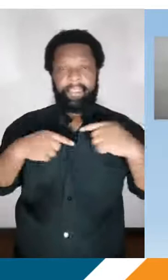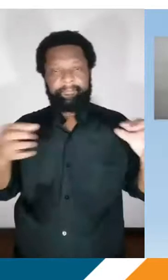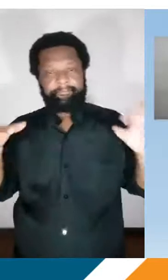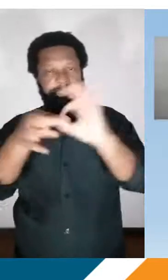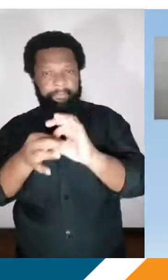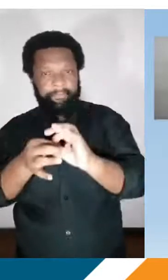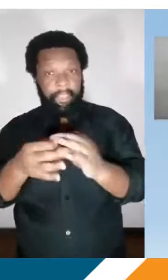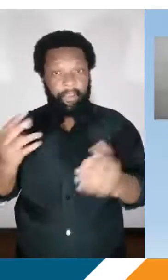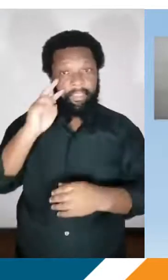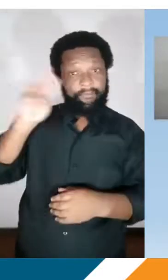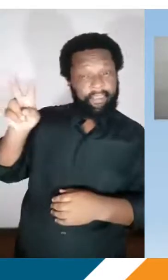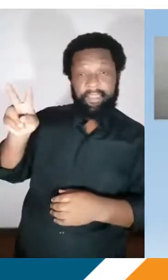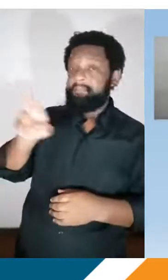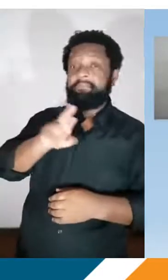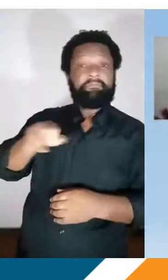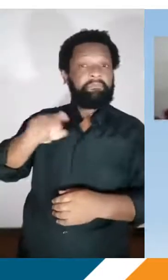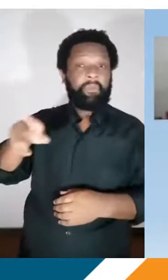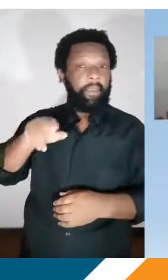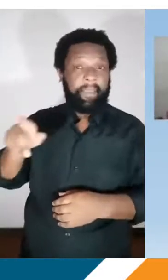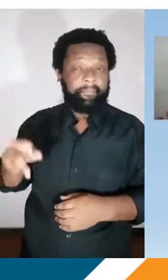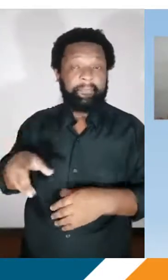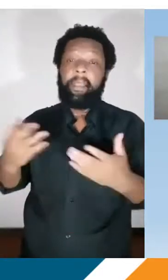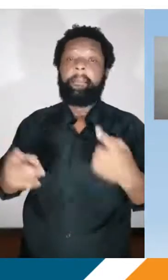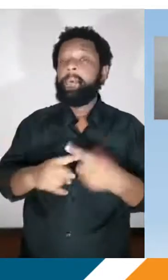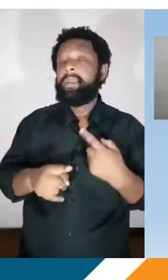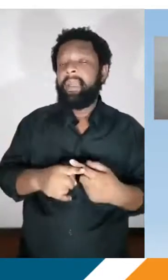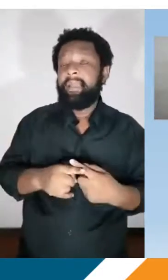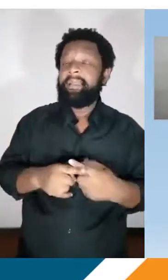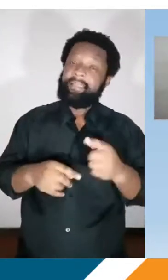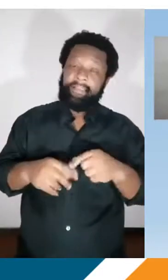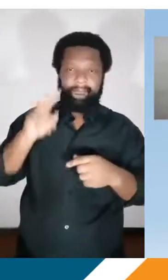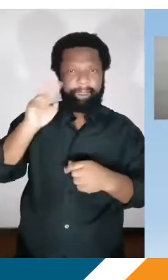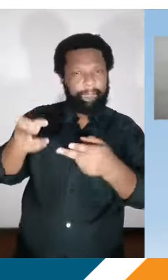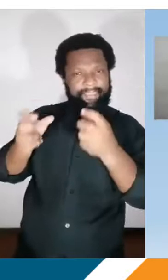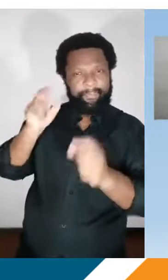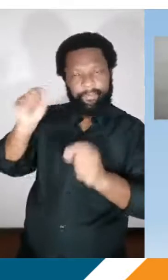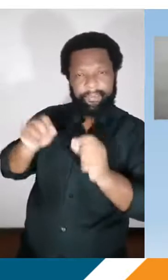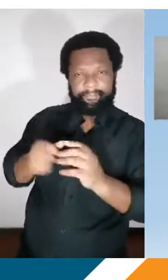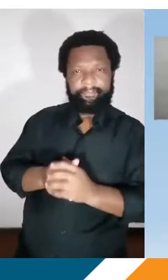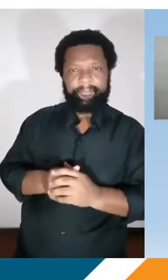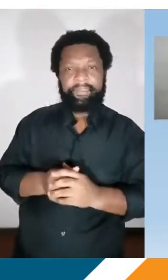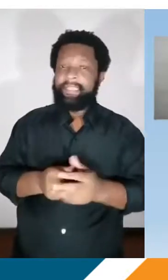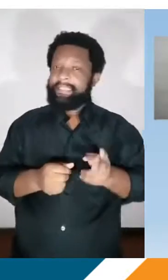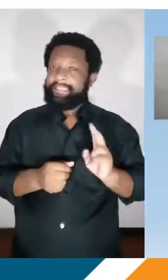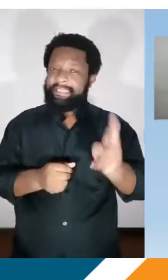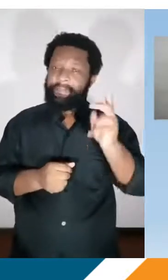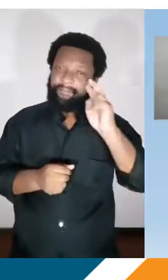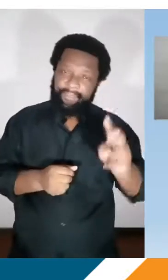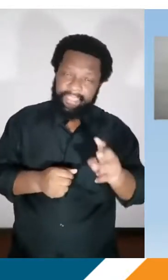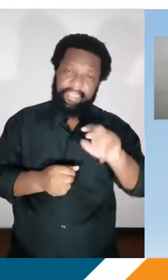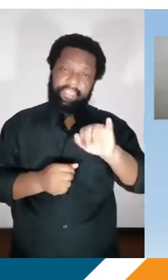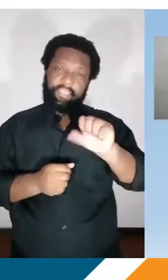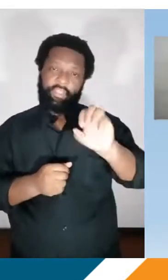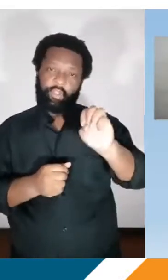tá? Isso aí que a gente está vendo não caracteriza isso ainda. Mas por que, Jorge? Simples. Repare, gente, sempre que vocês forem